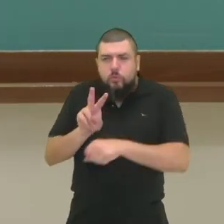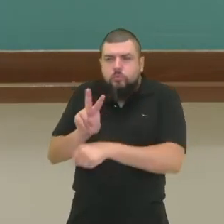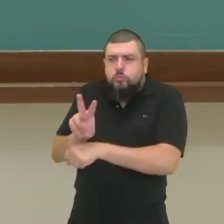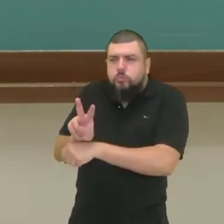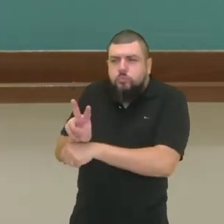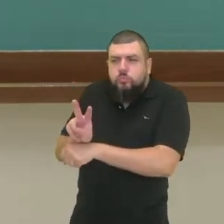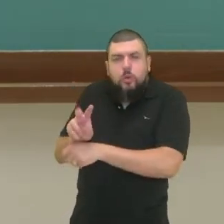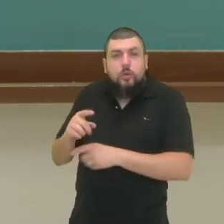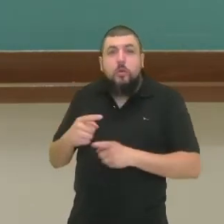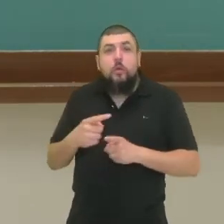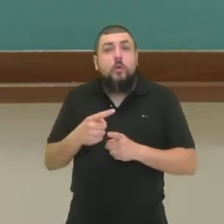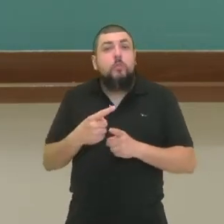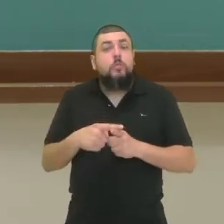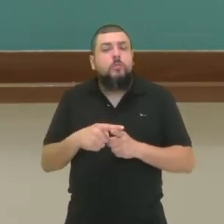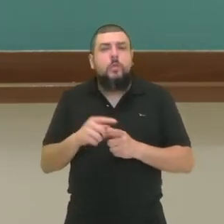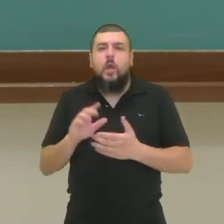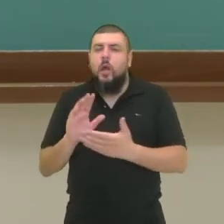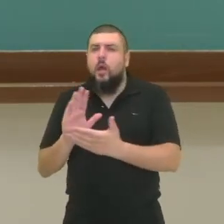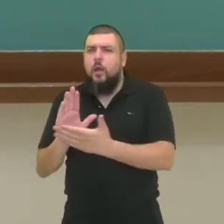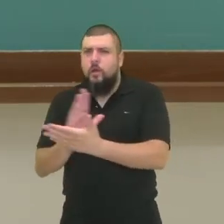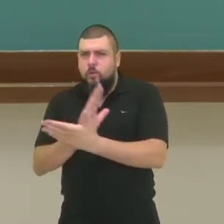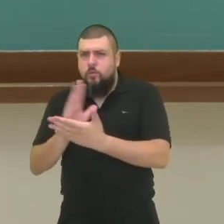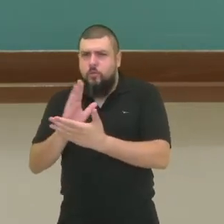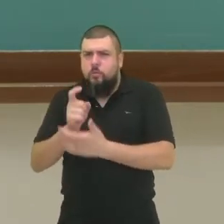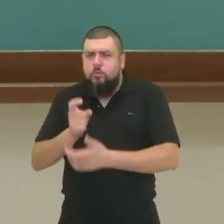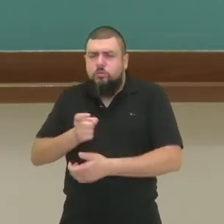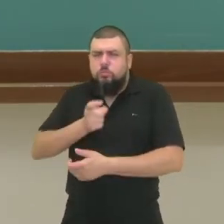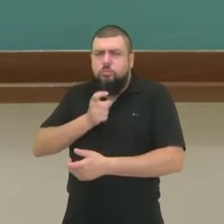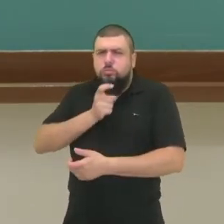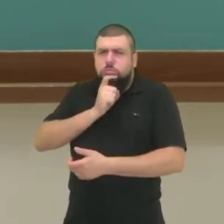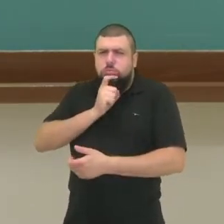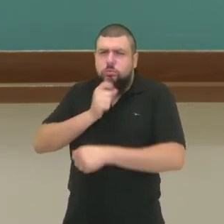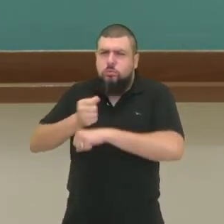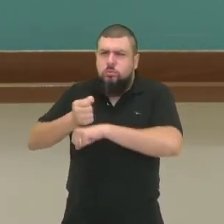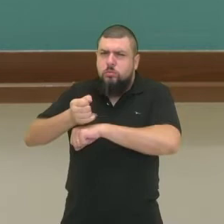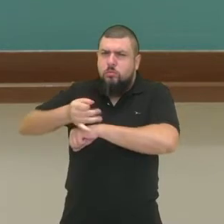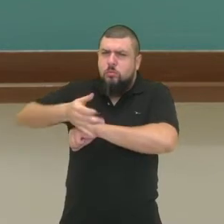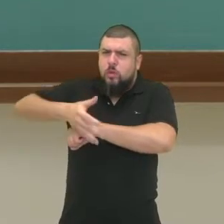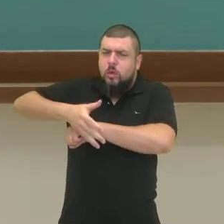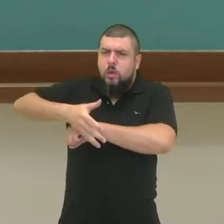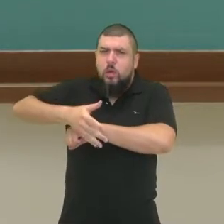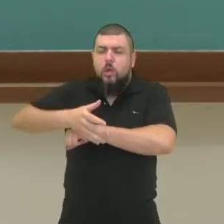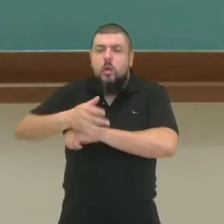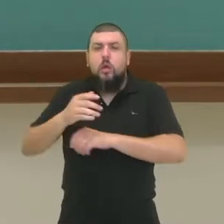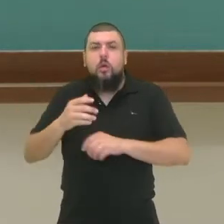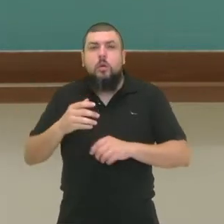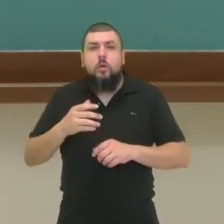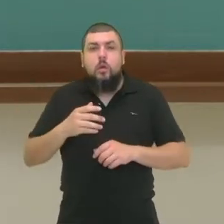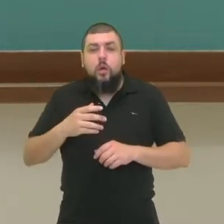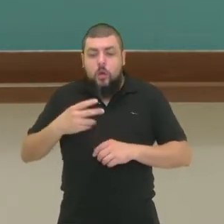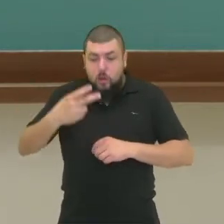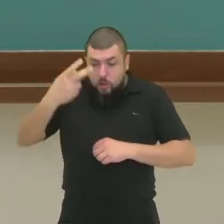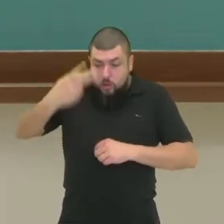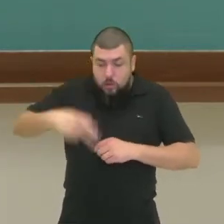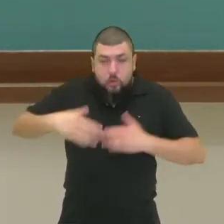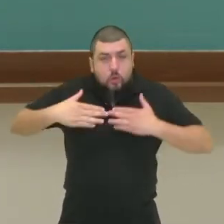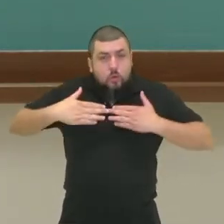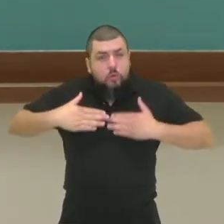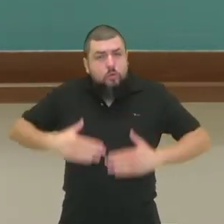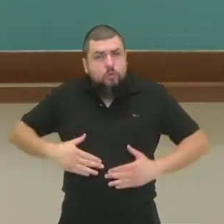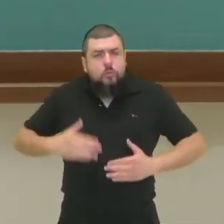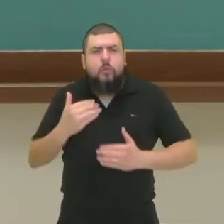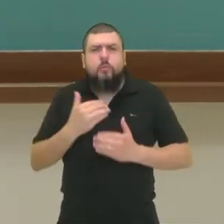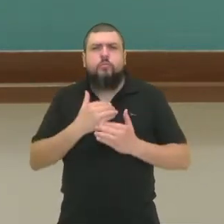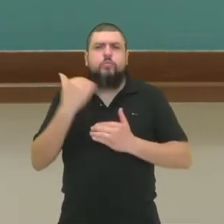as pessoas morrem por hipotermia, né? Frio da madrugada leva a óbito muitas pessoas que estão ao